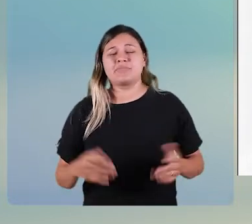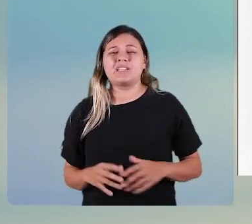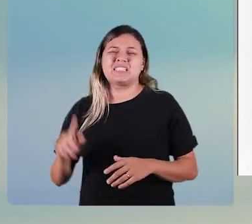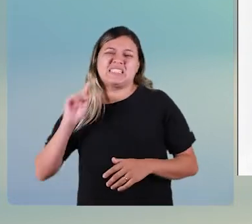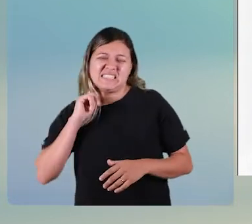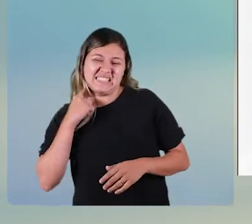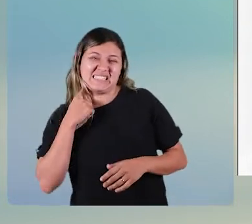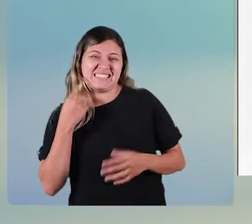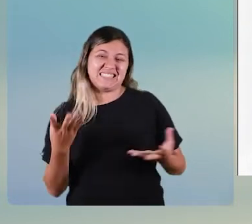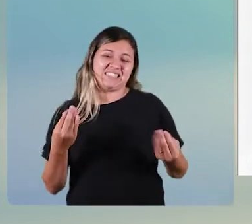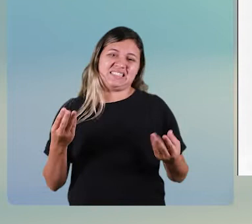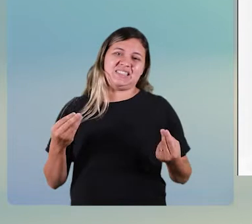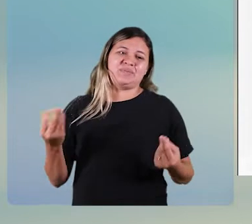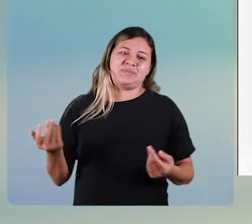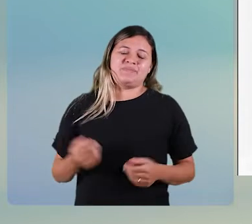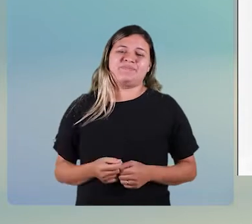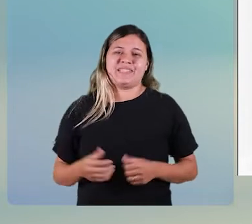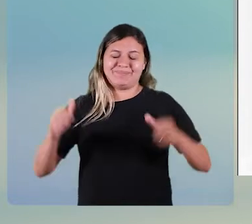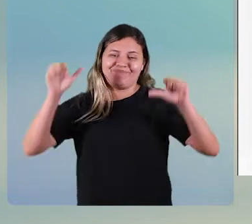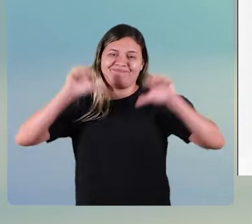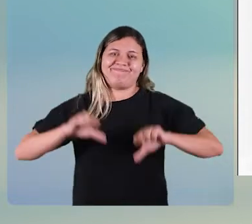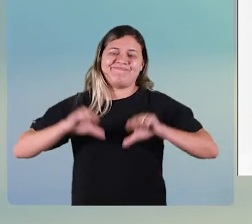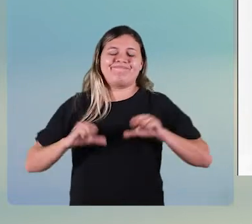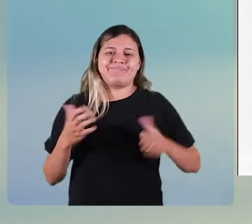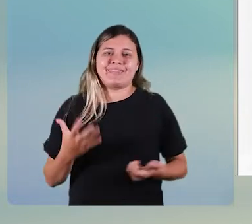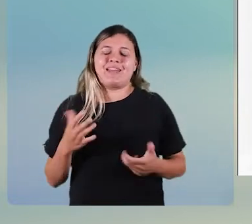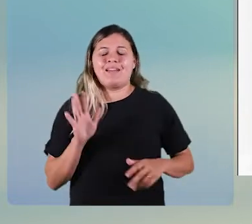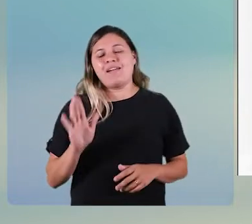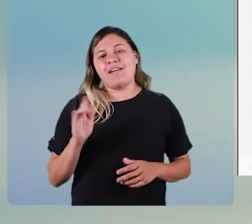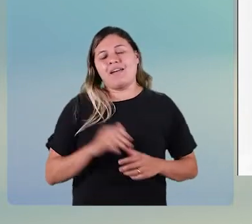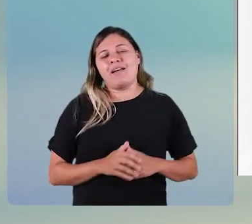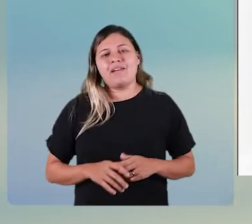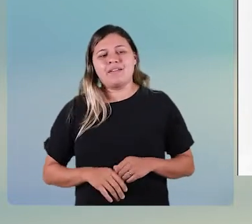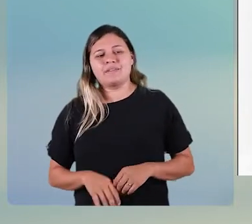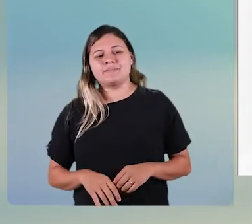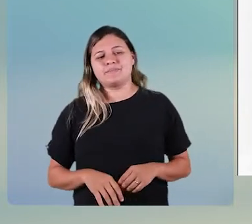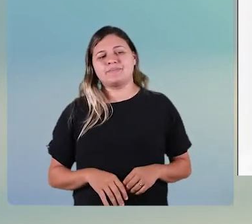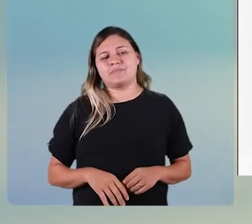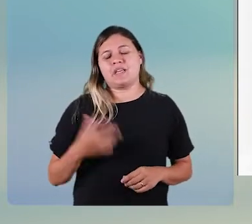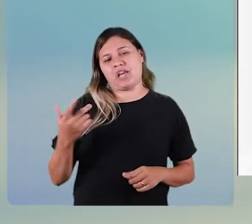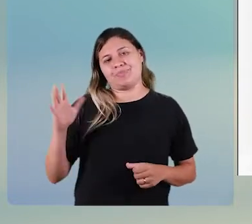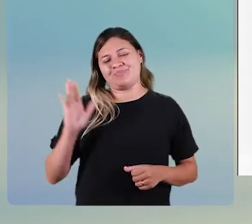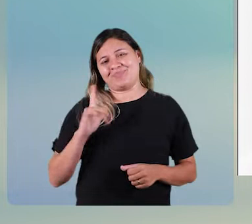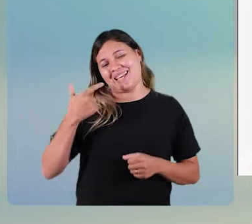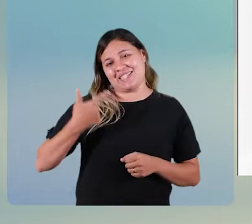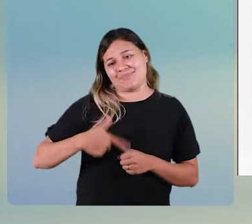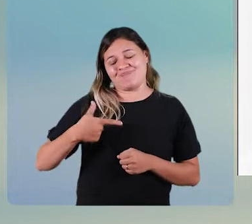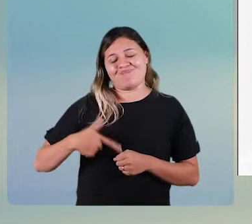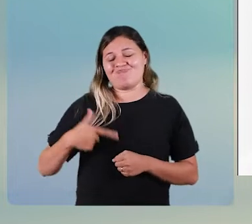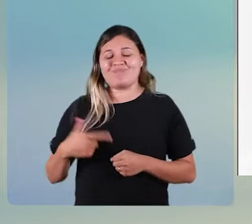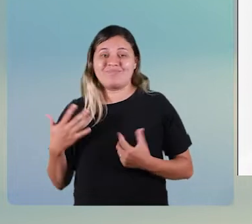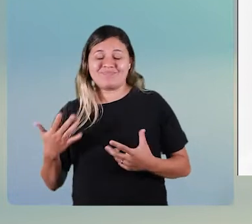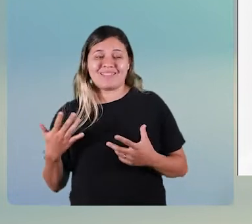desastre ambiental que afeta não só onde houve o derramamento, mas para onde esse óleo for levado,